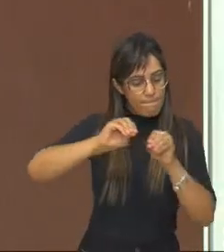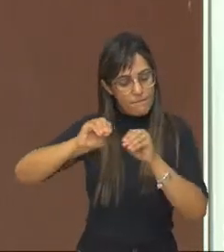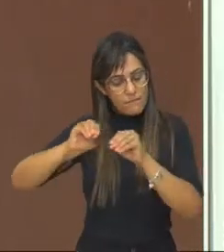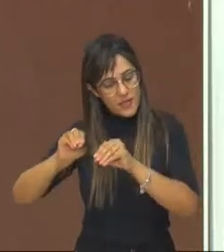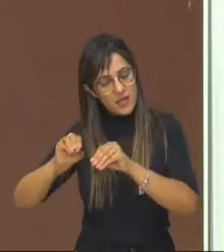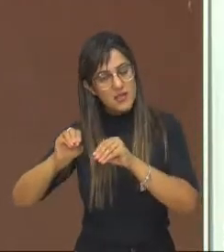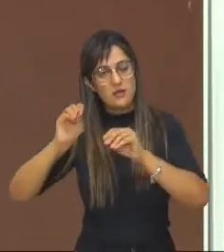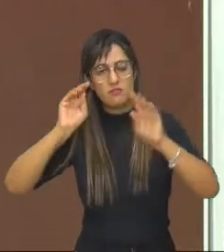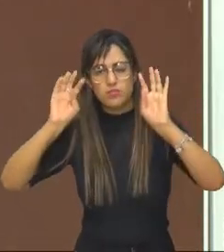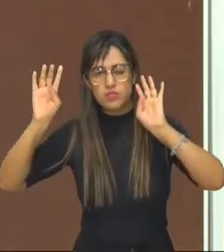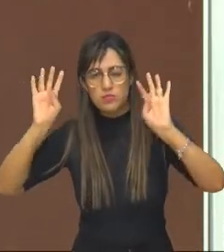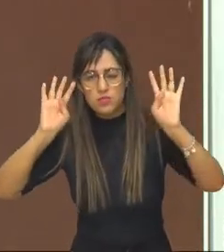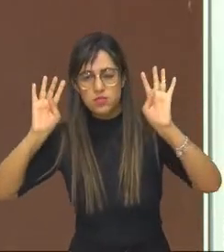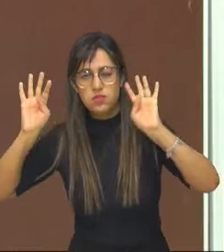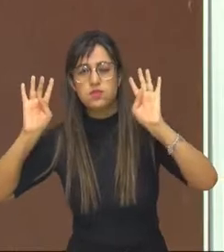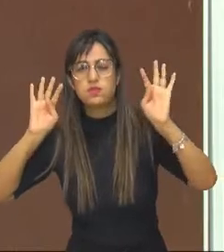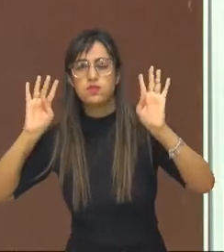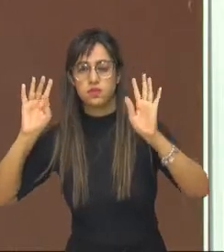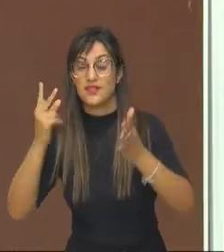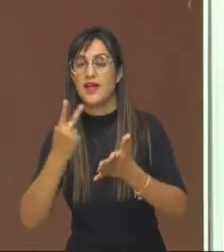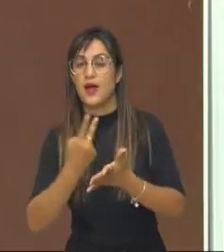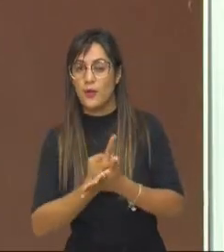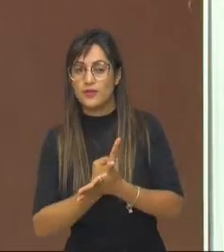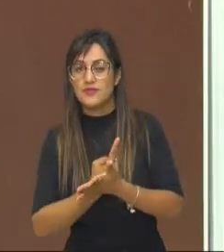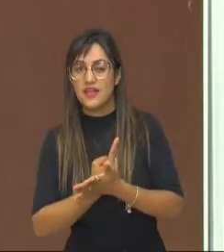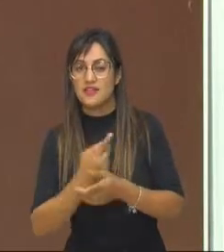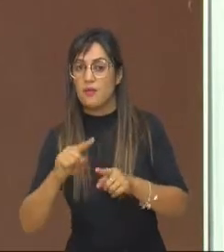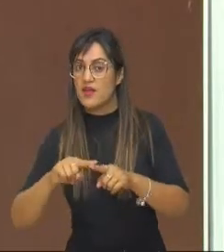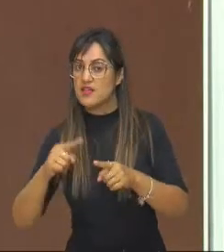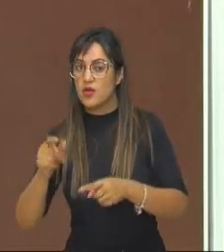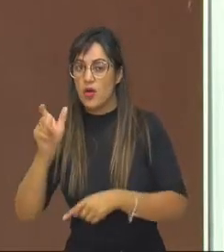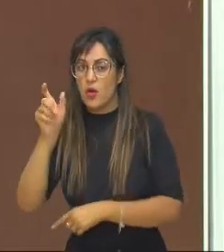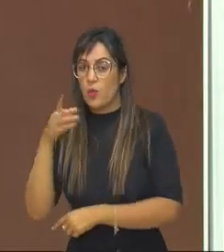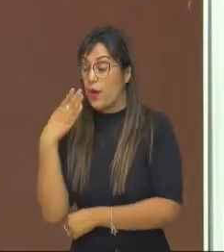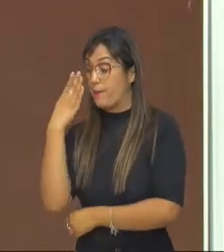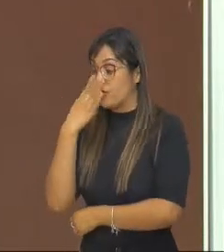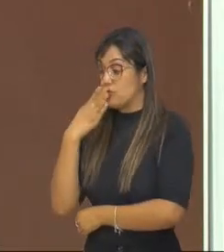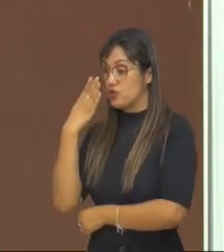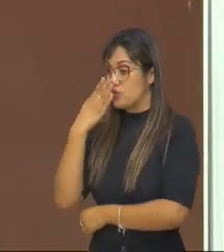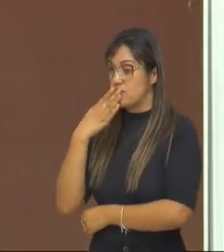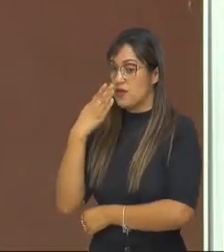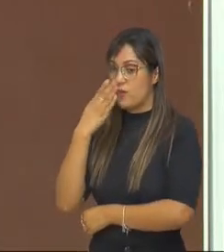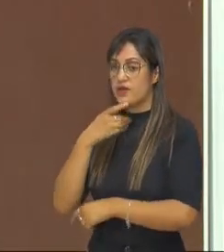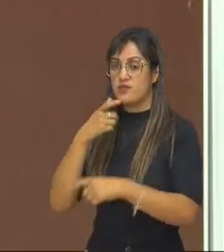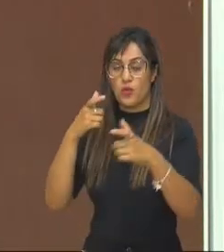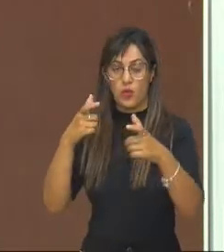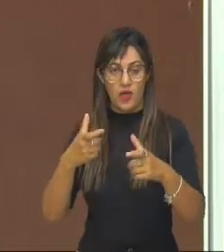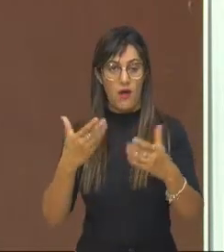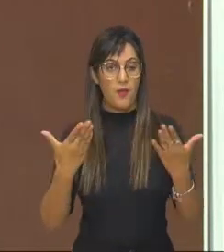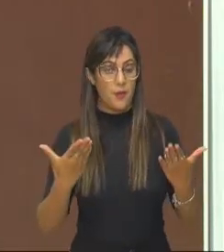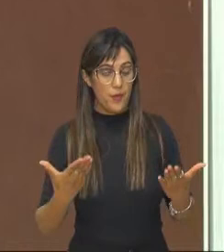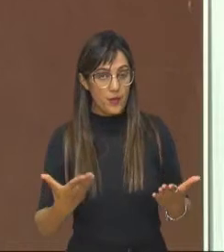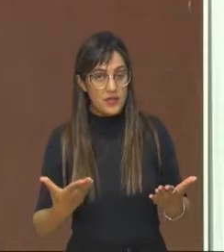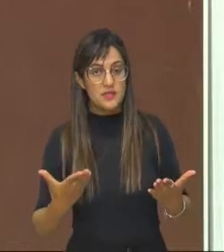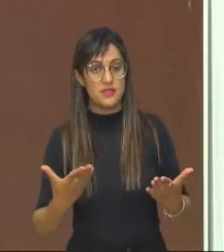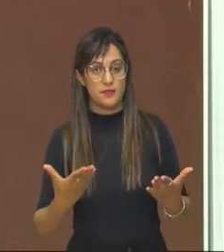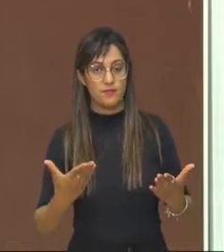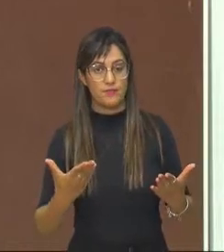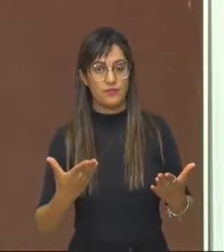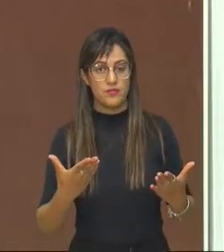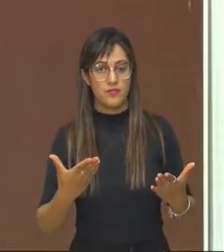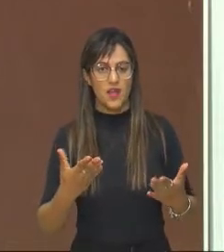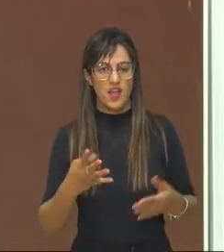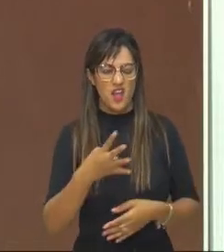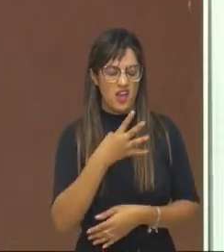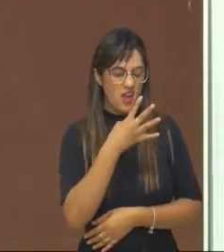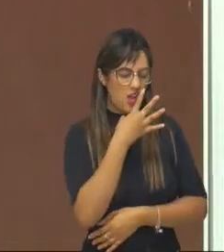esteve por muito tempo e que ainda está, mas não só na prostituição, para dentro de um espaço como esse. Eu acho que isso que chocou para que fizesse com